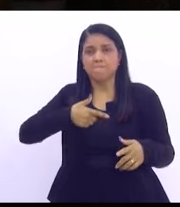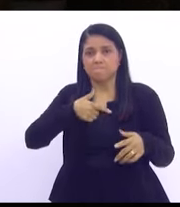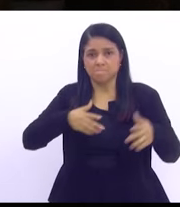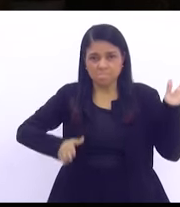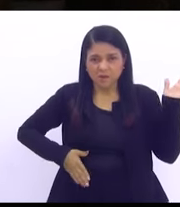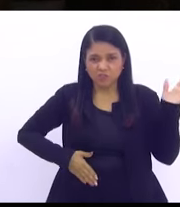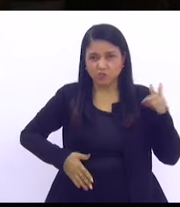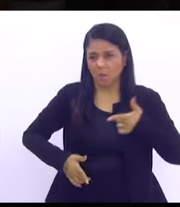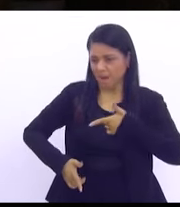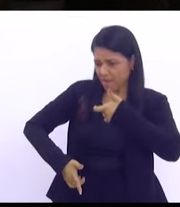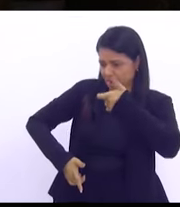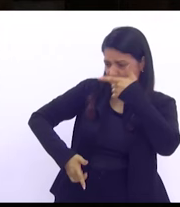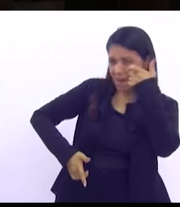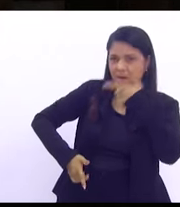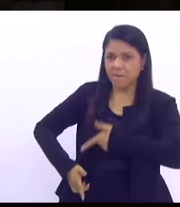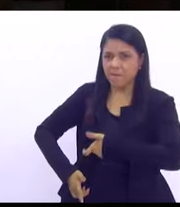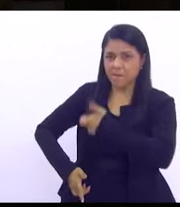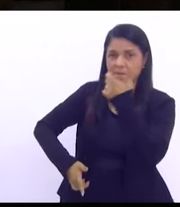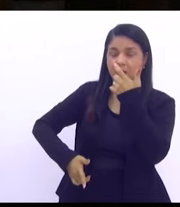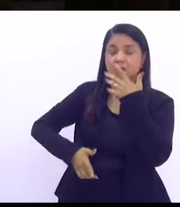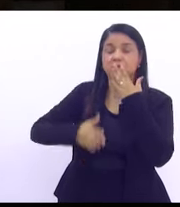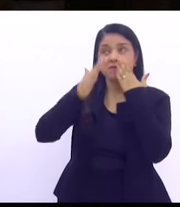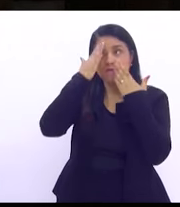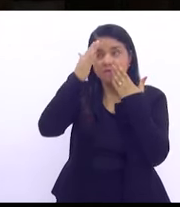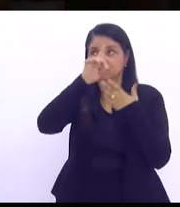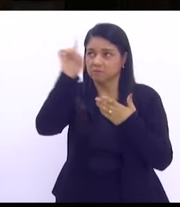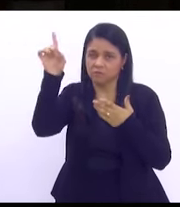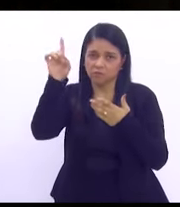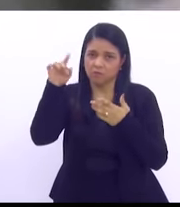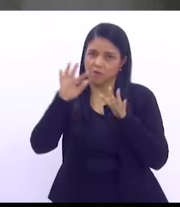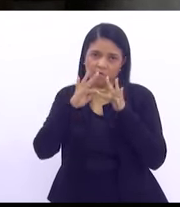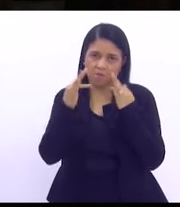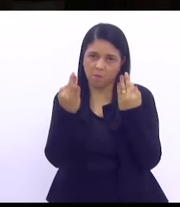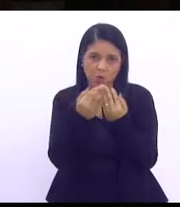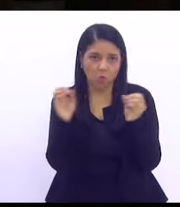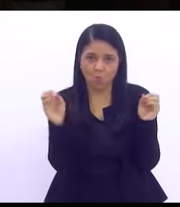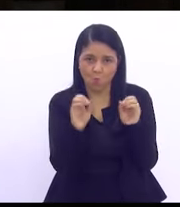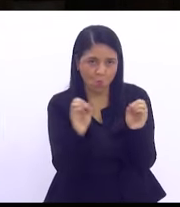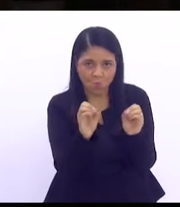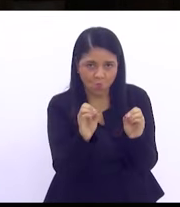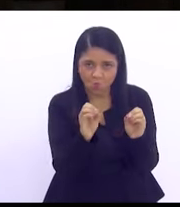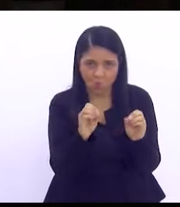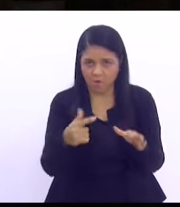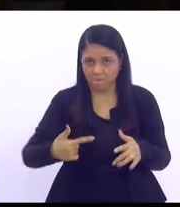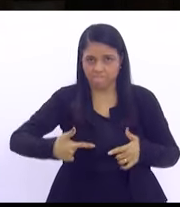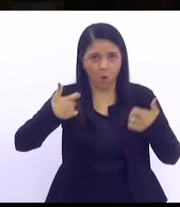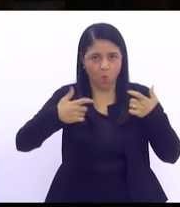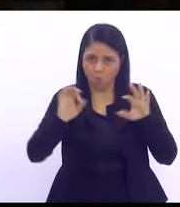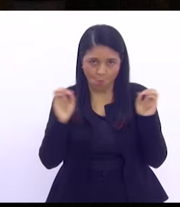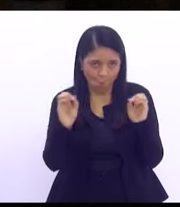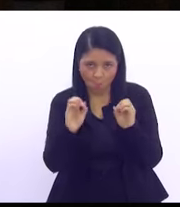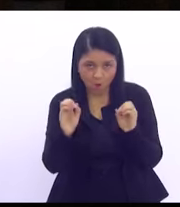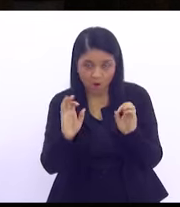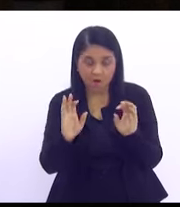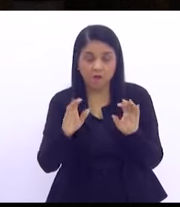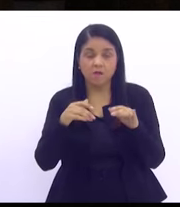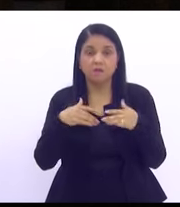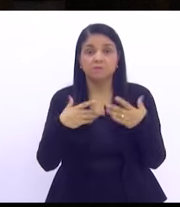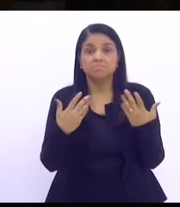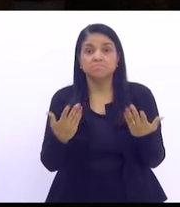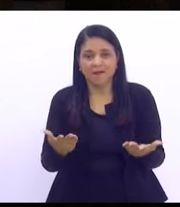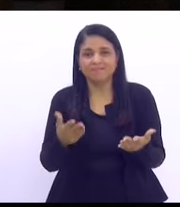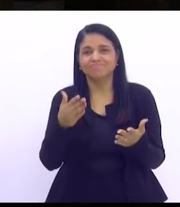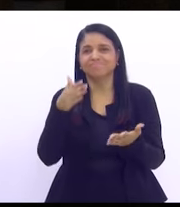Graças a Deus, ninguém foi atingido, apenas o carro foi atingido, mas é a realidade que nós vivemos